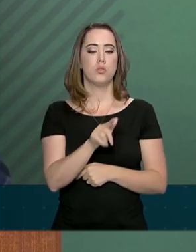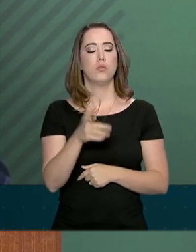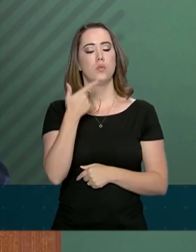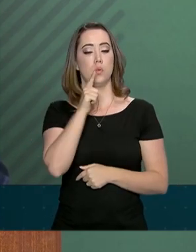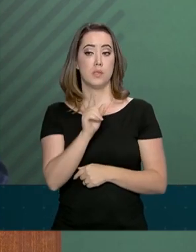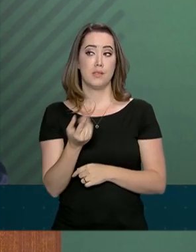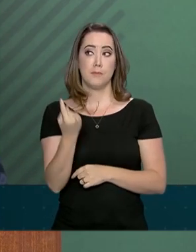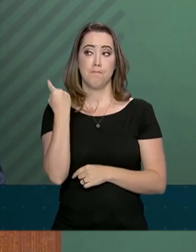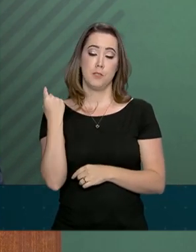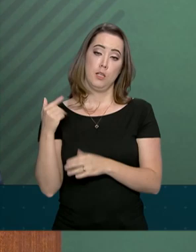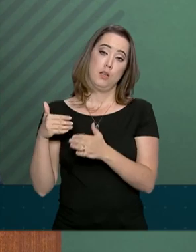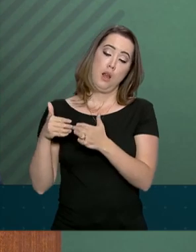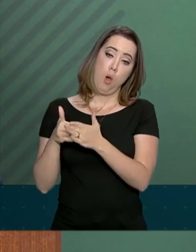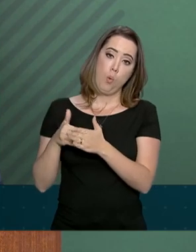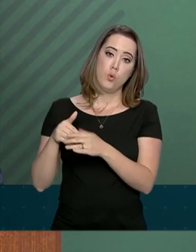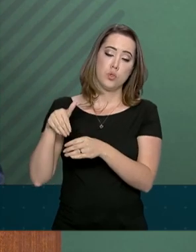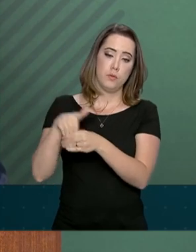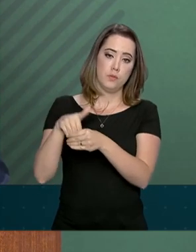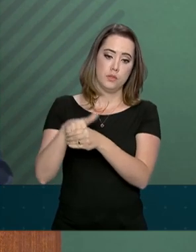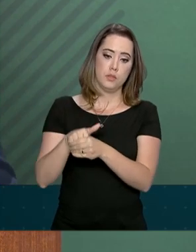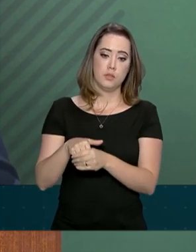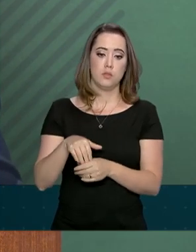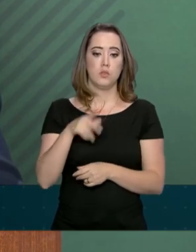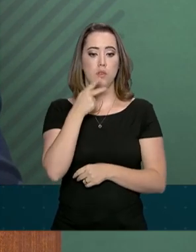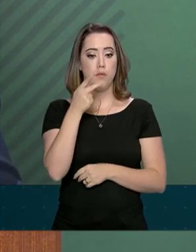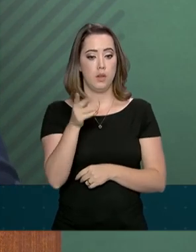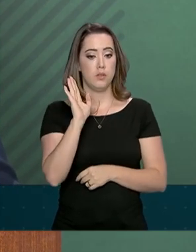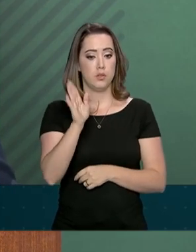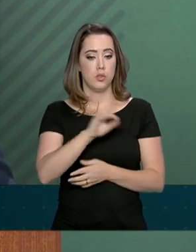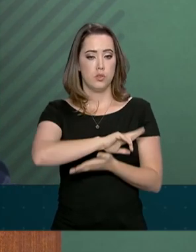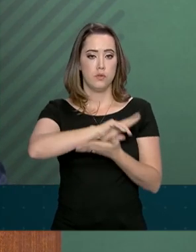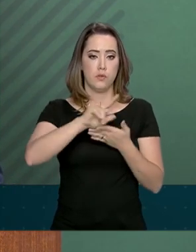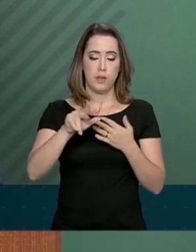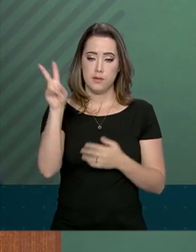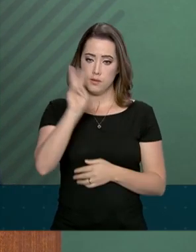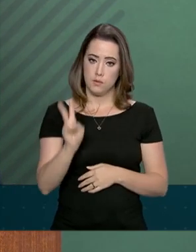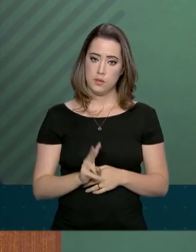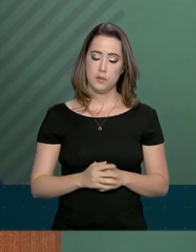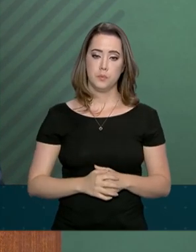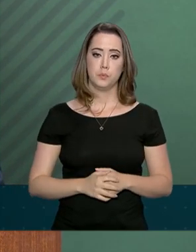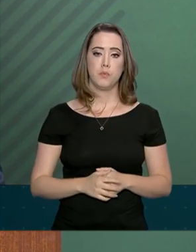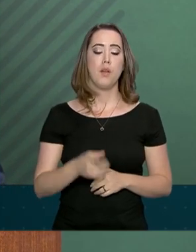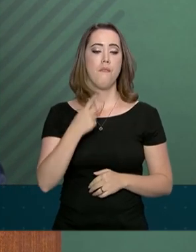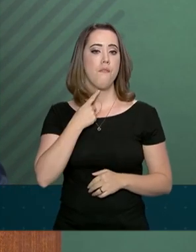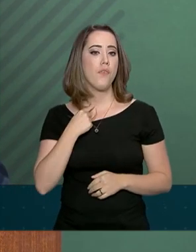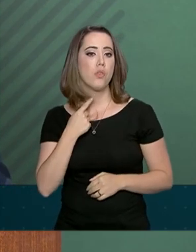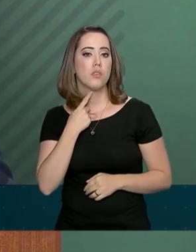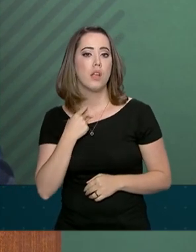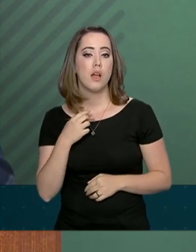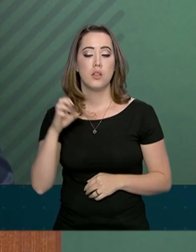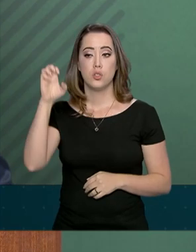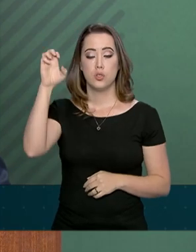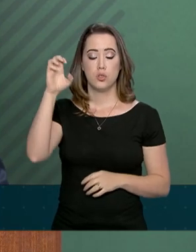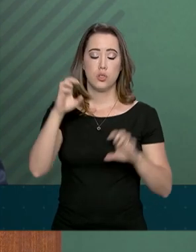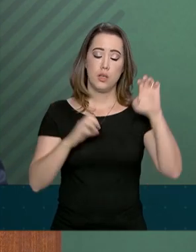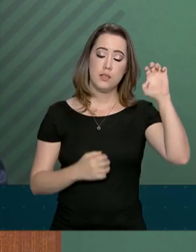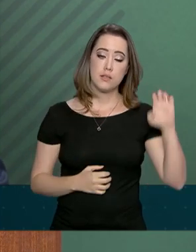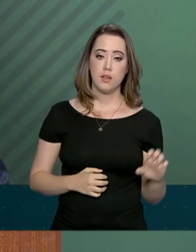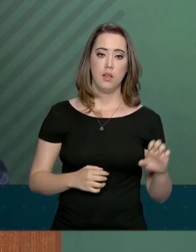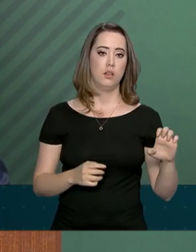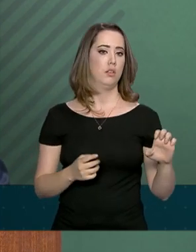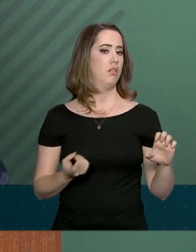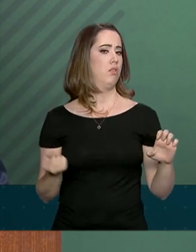última eleição ele já declarou por diversas vezes o desejo de que a esquerda não